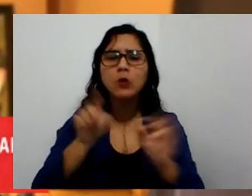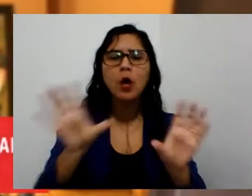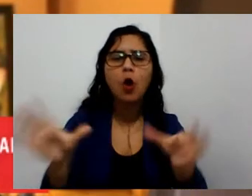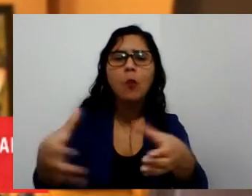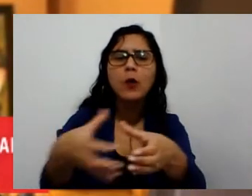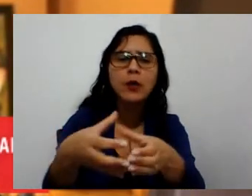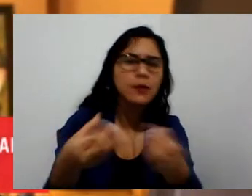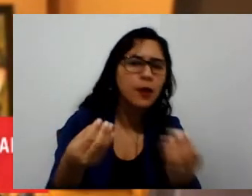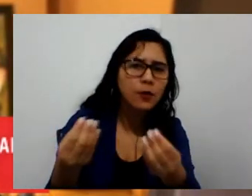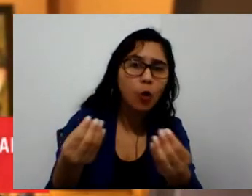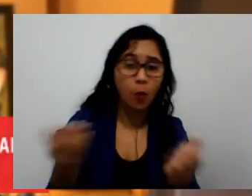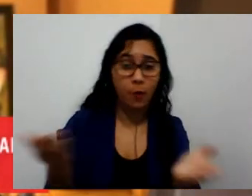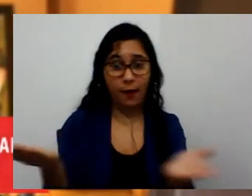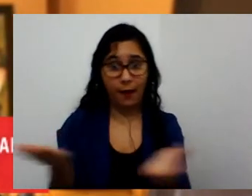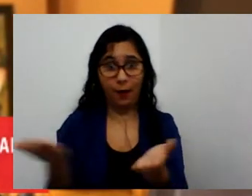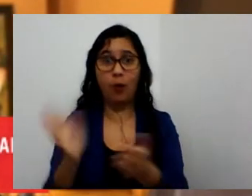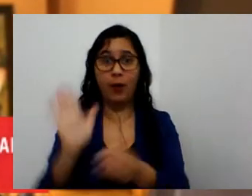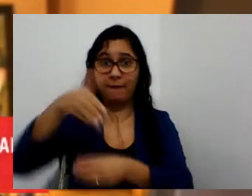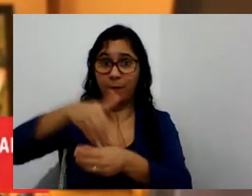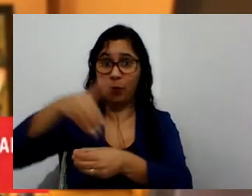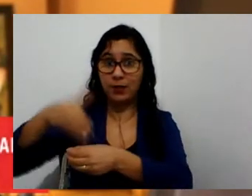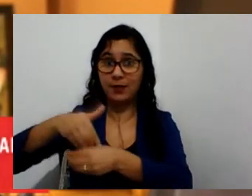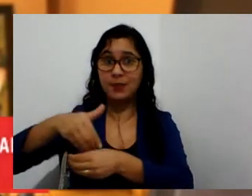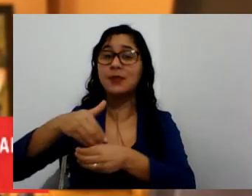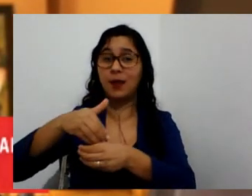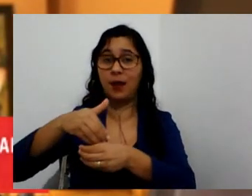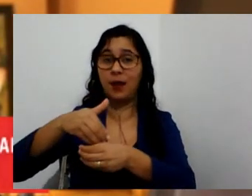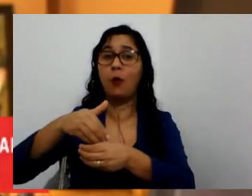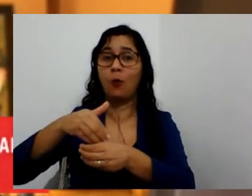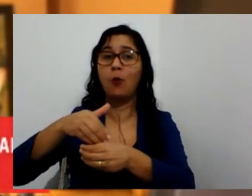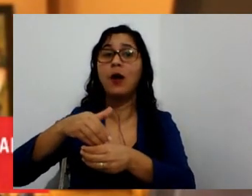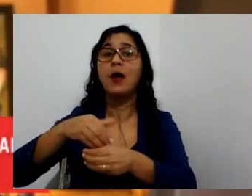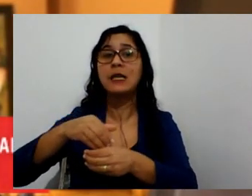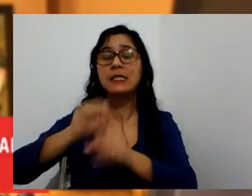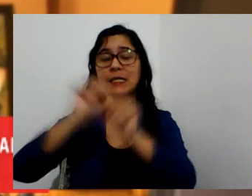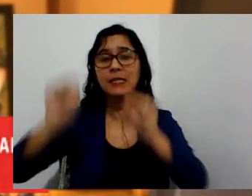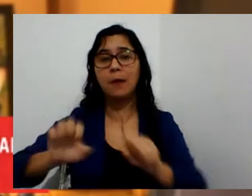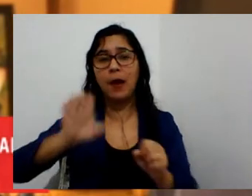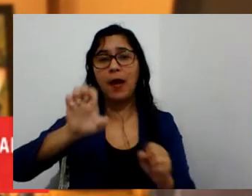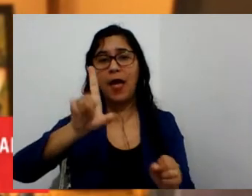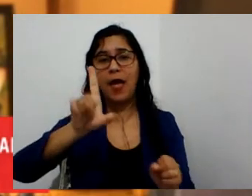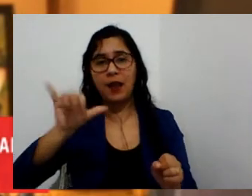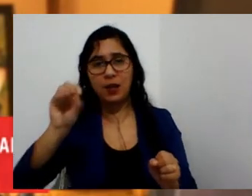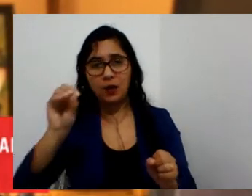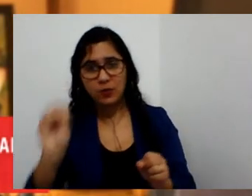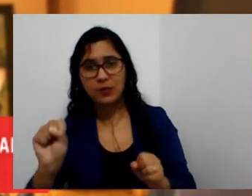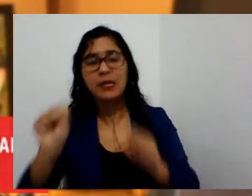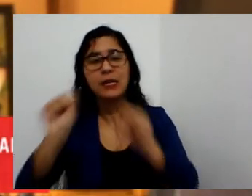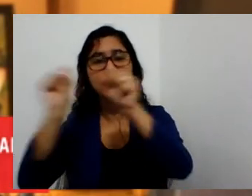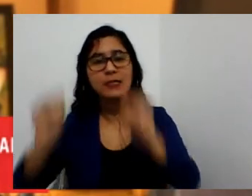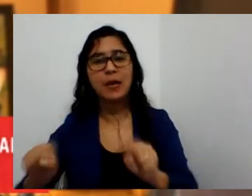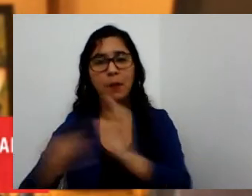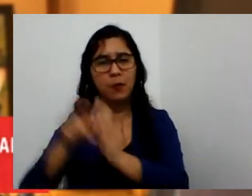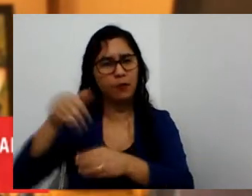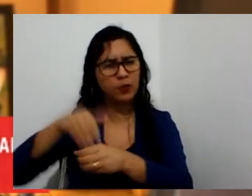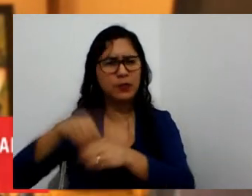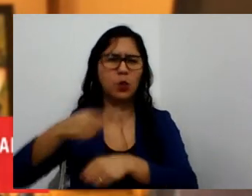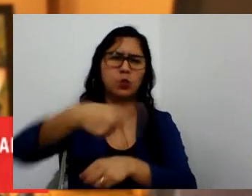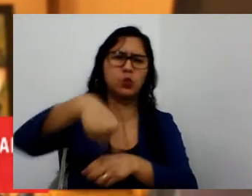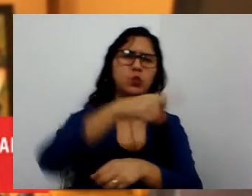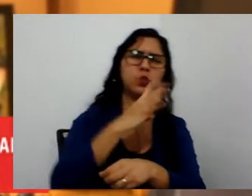feita desta vez por votação eletrônica, usando o sistema Helios. É um sistema de votação muito bem